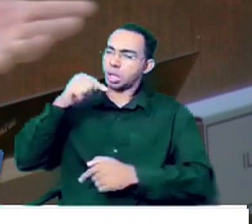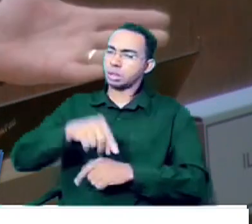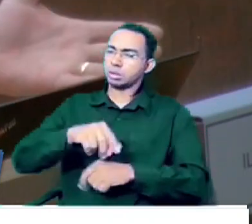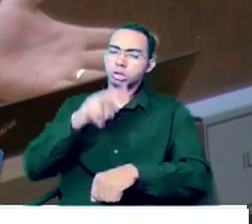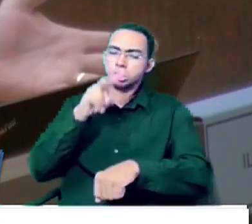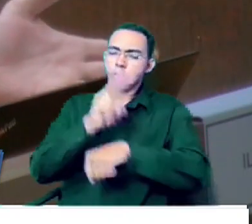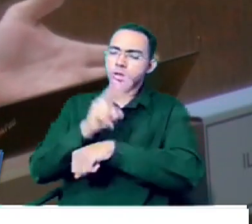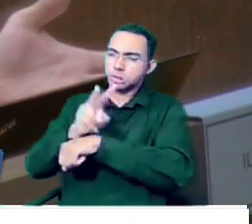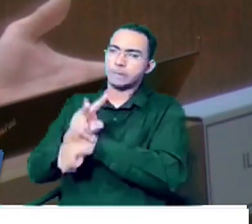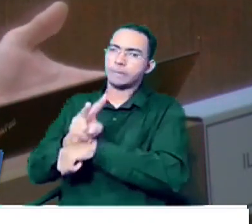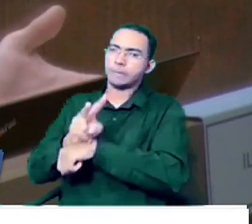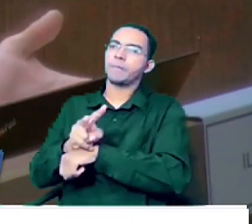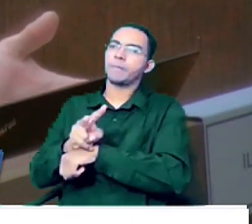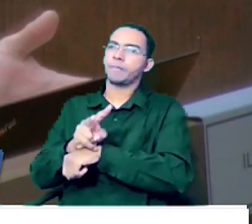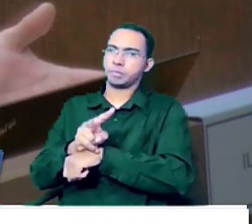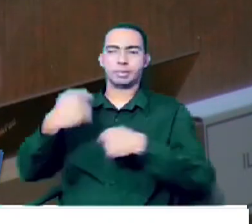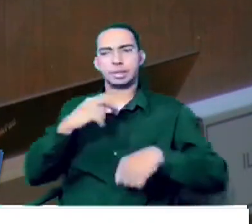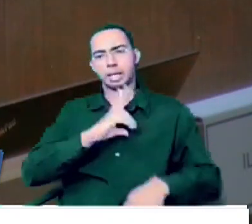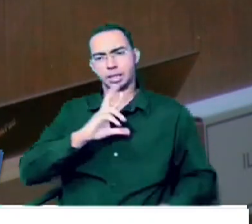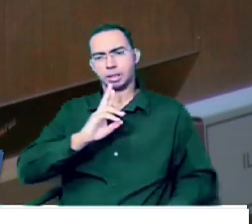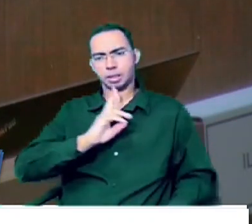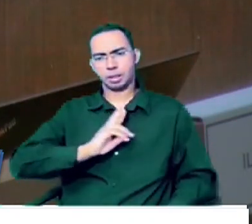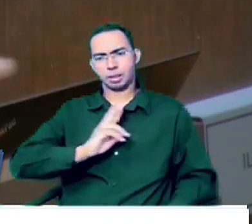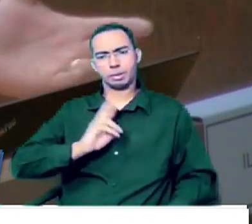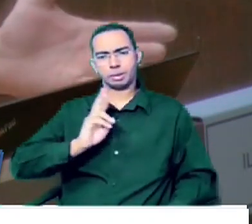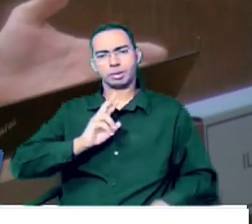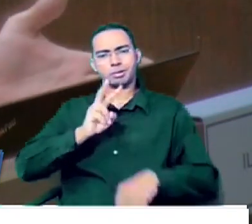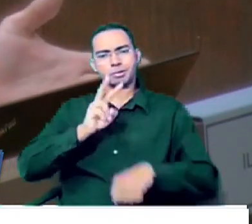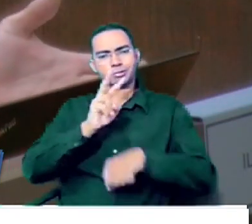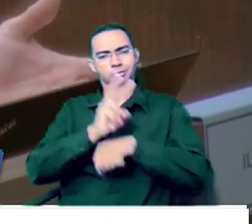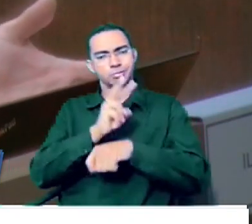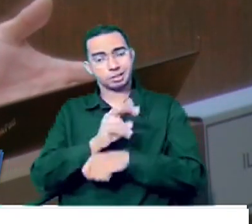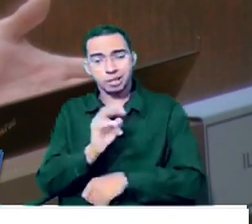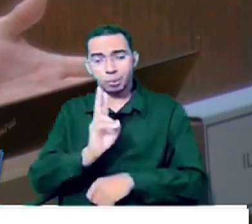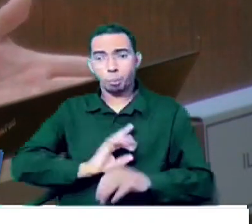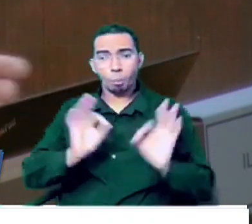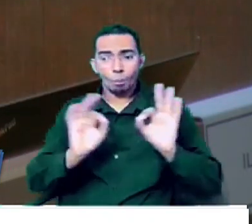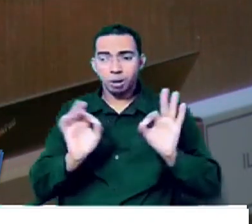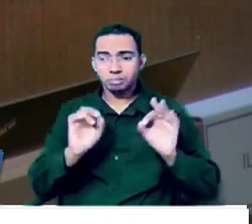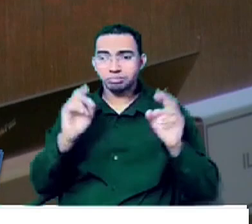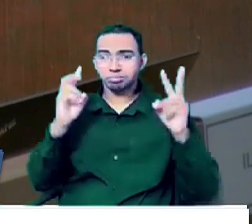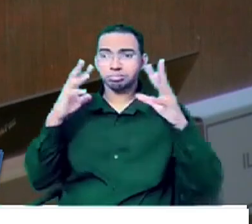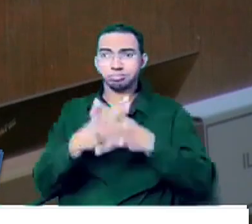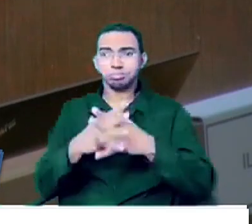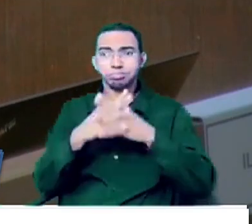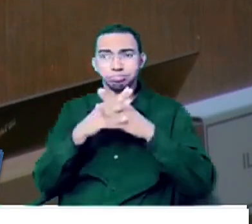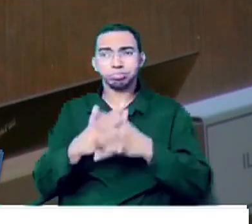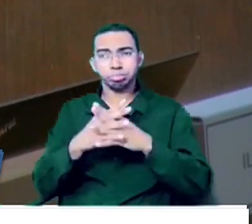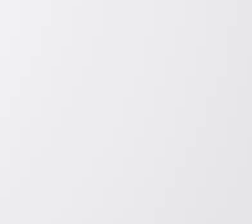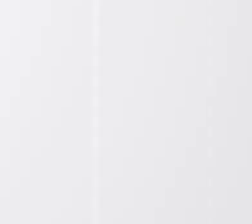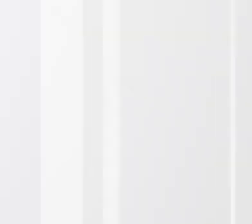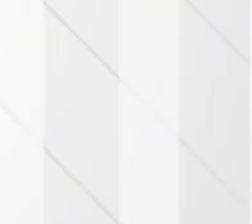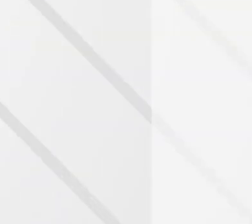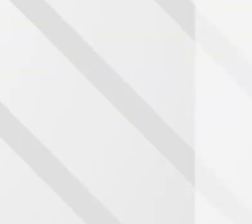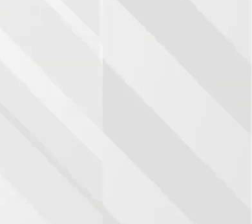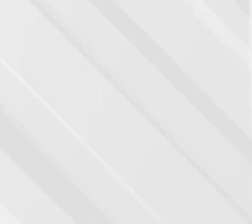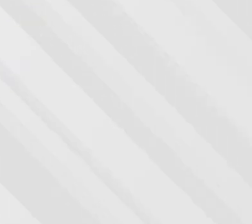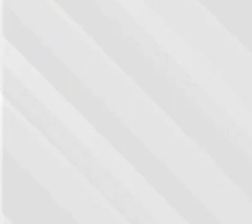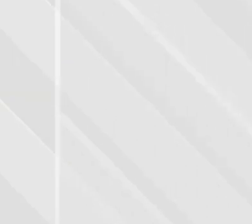nós temos que ter as respostas para fiscalizar. Se a resposta não vem, fica complicado de se fazer o nosso trabalho aqui. Obrigado, excelência.